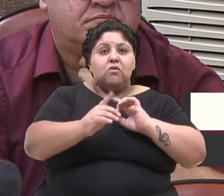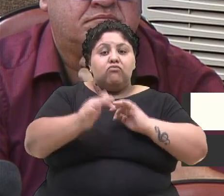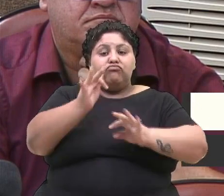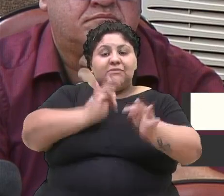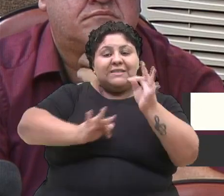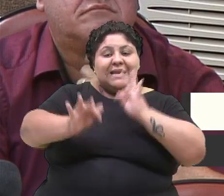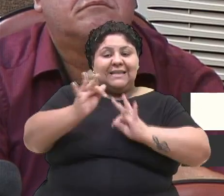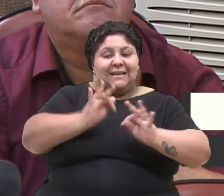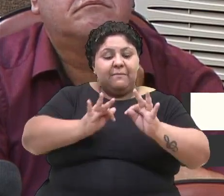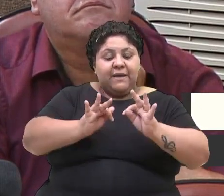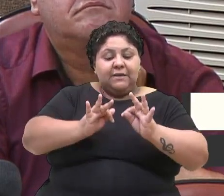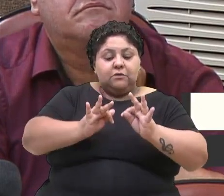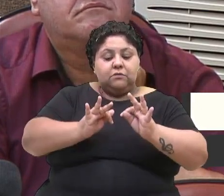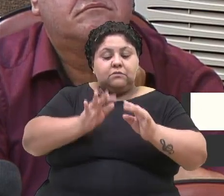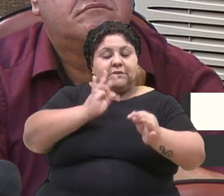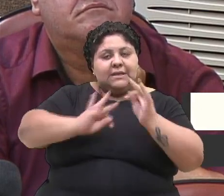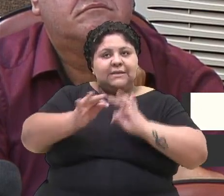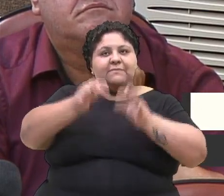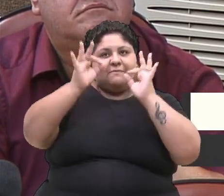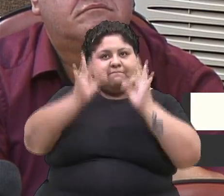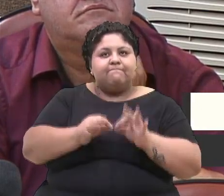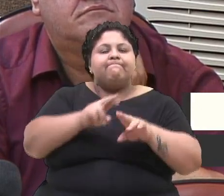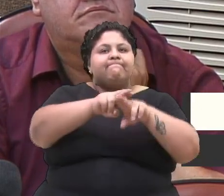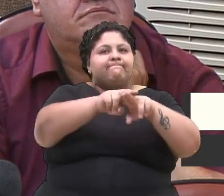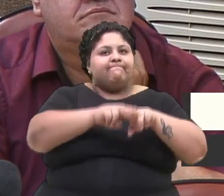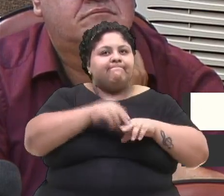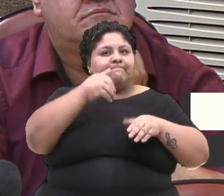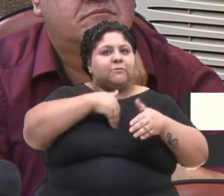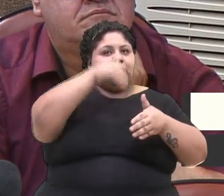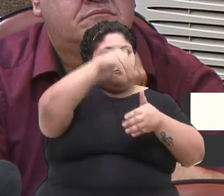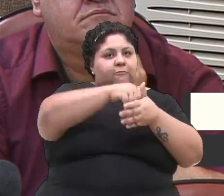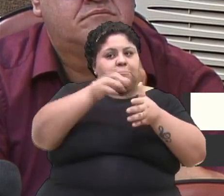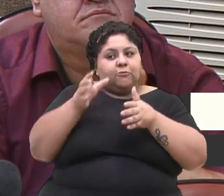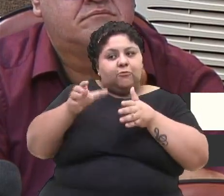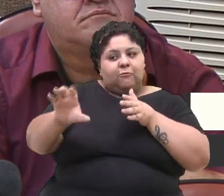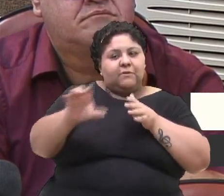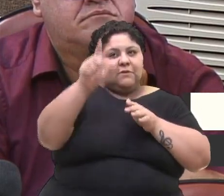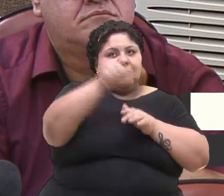Por essa razão, meu voto será contrário ao veto. Muito obrigado.